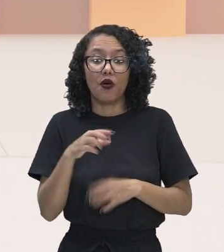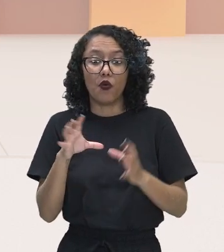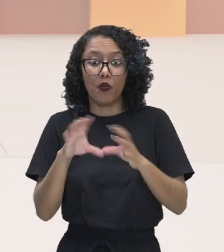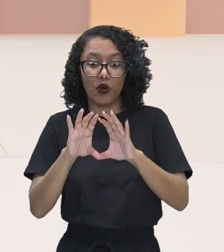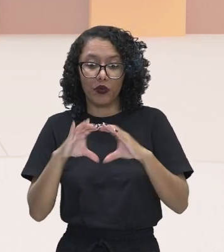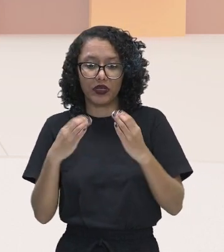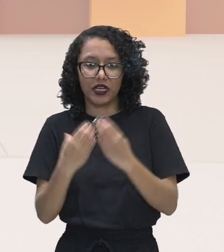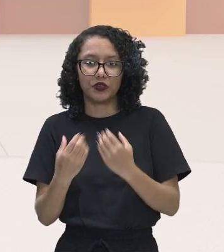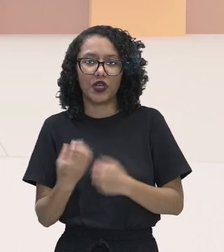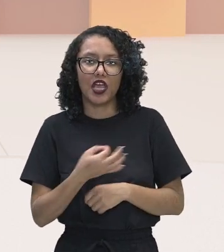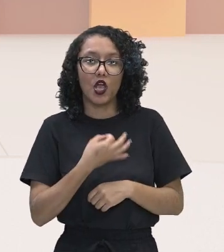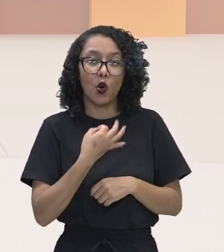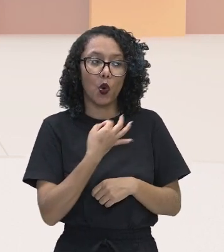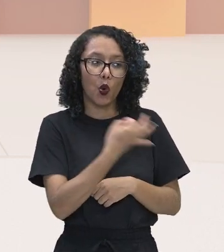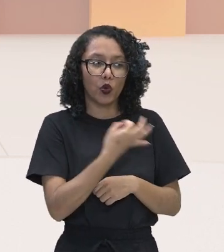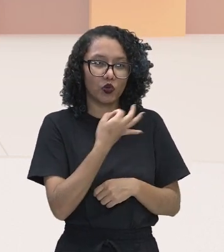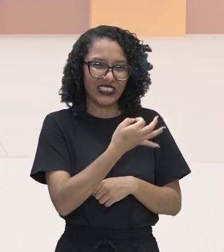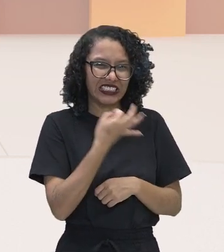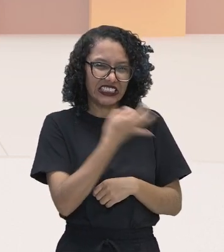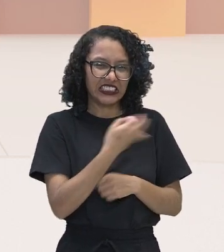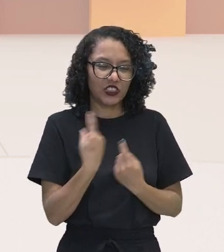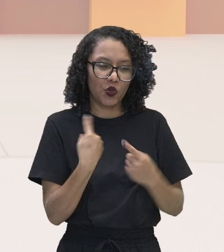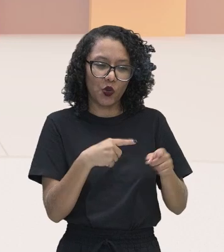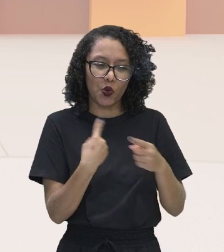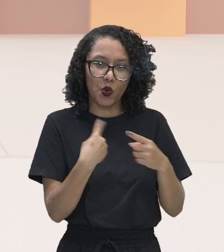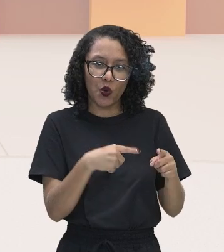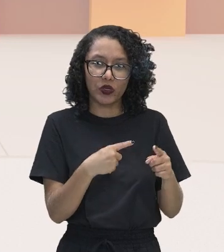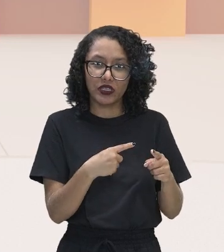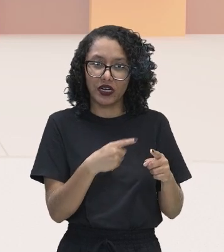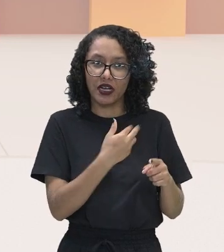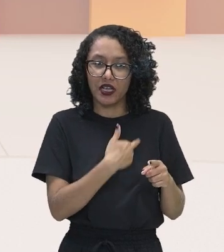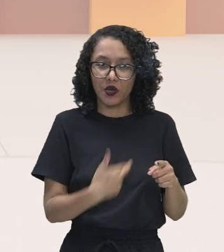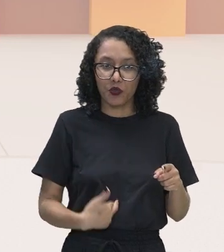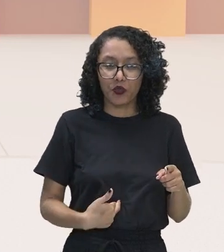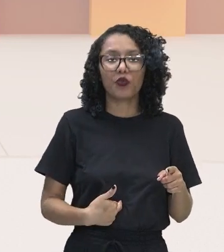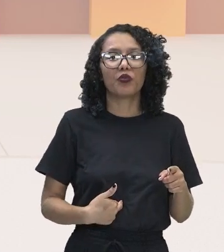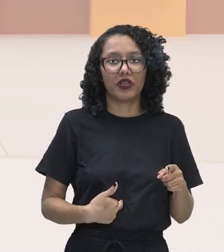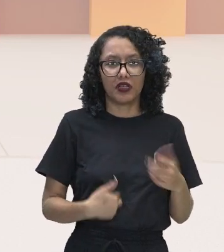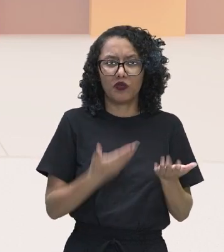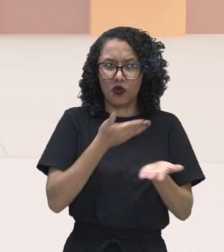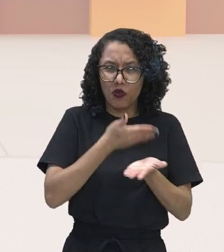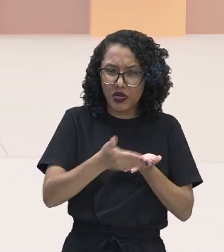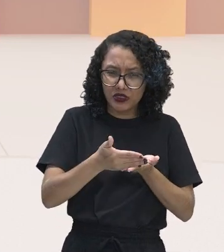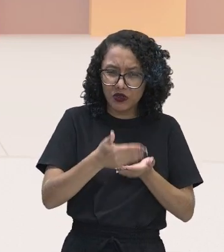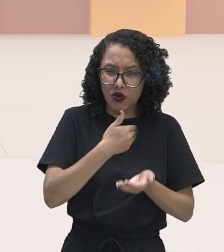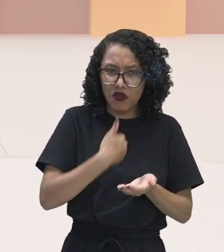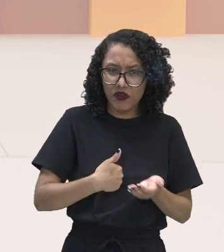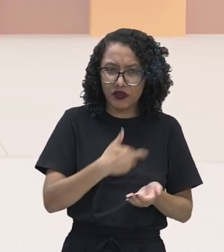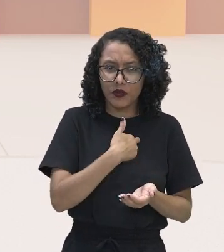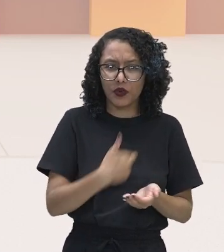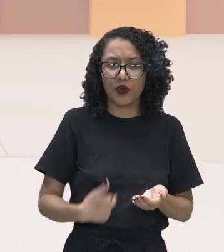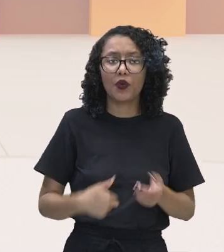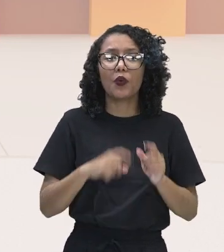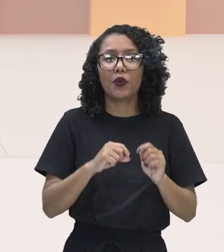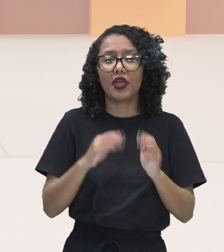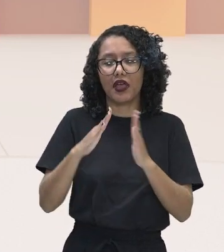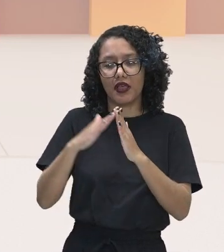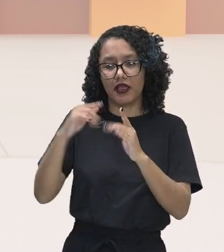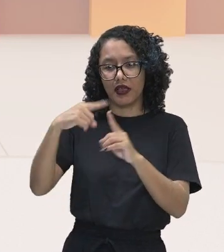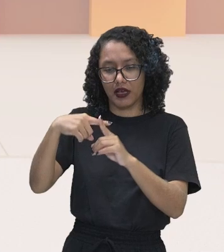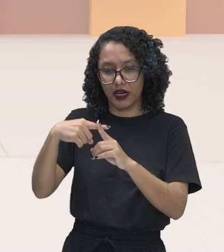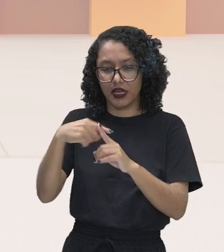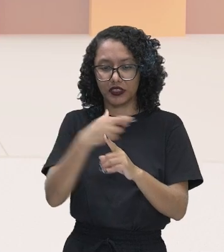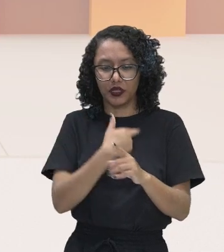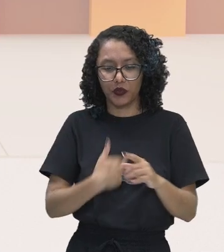ela criticava o fato, a partir do momento que houve a implantação da República, teve a separação entre a Igreja